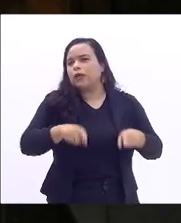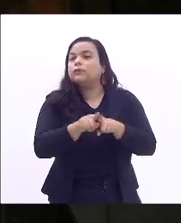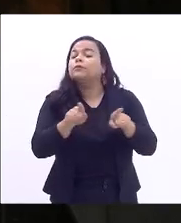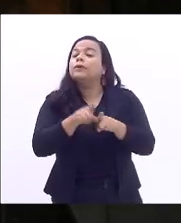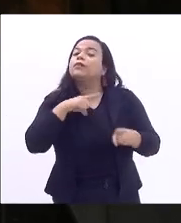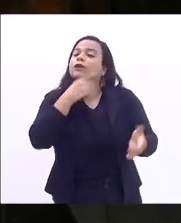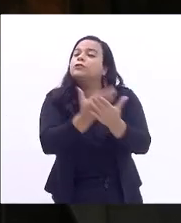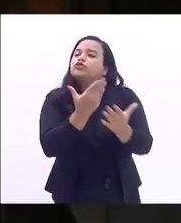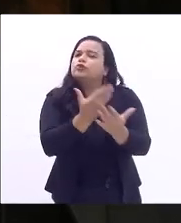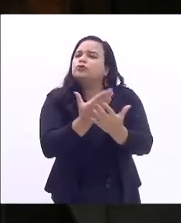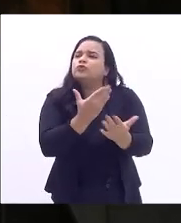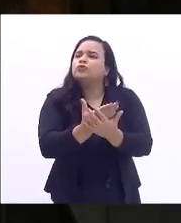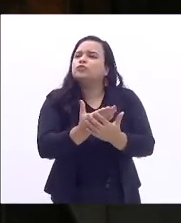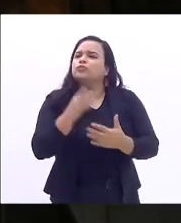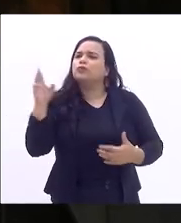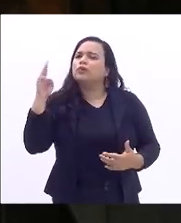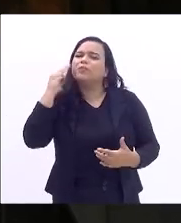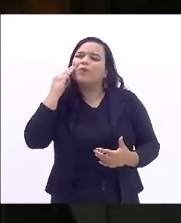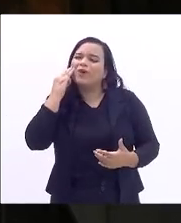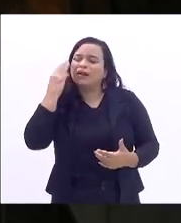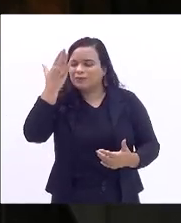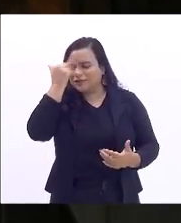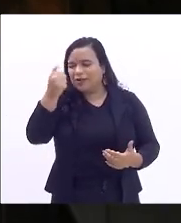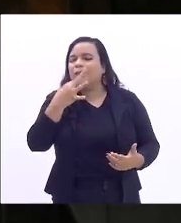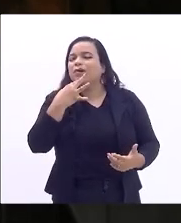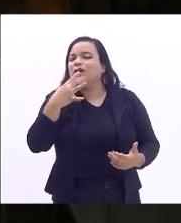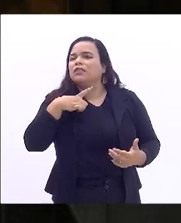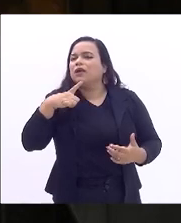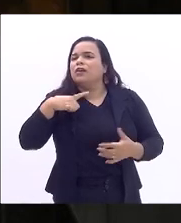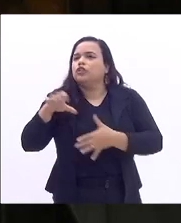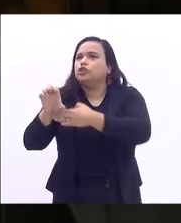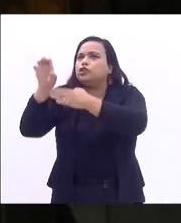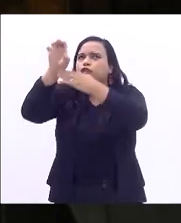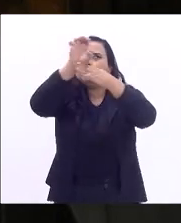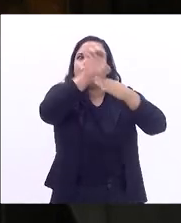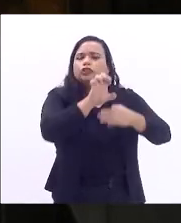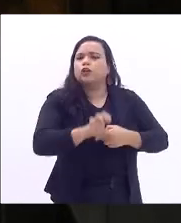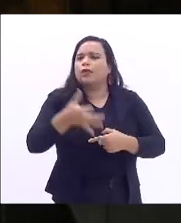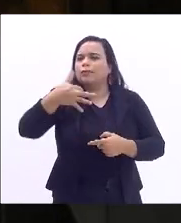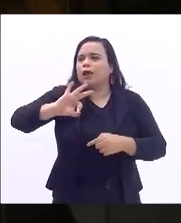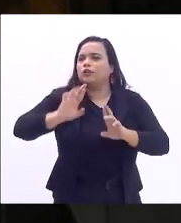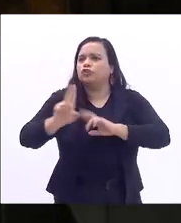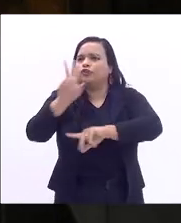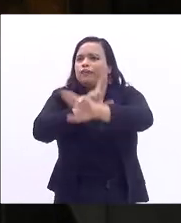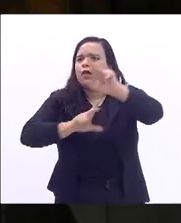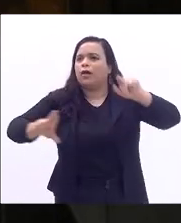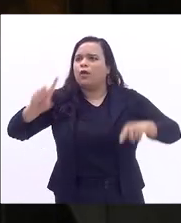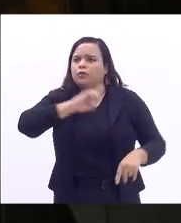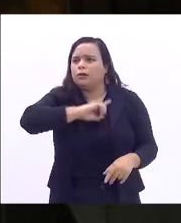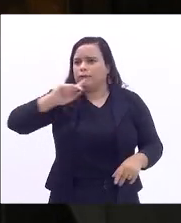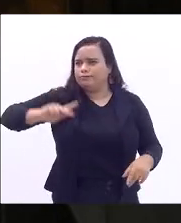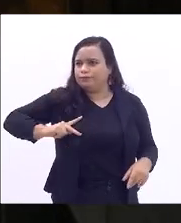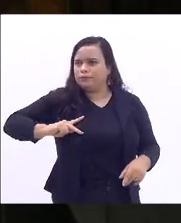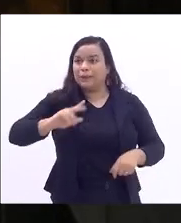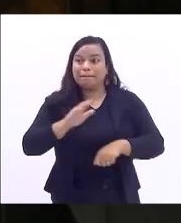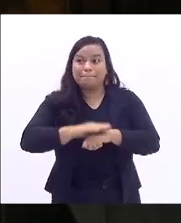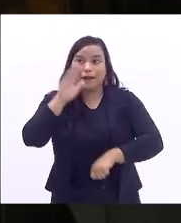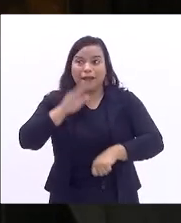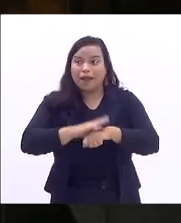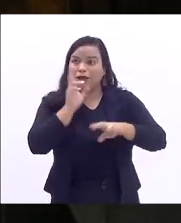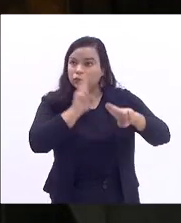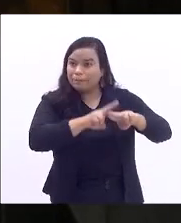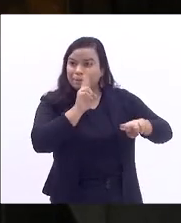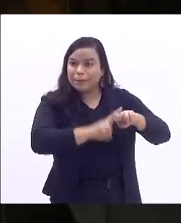esse estudos em 10 estados diferentes das defensorias o estado que mais prendeu